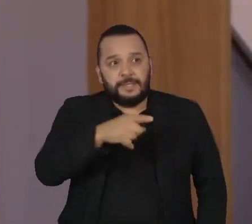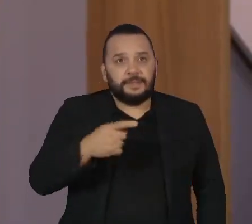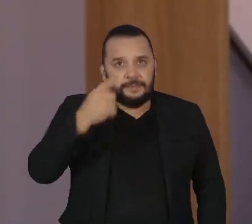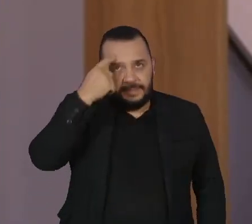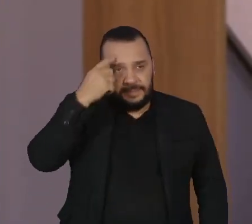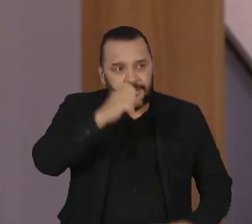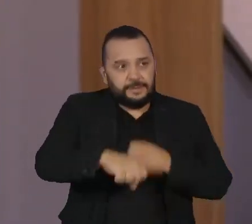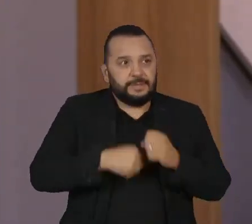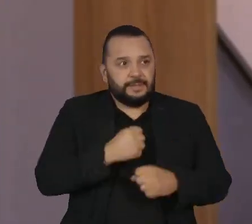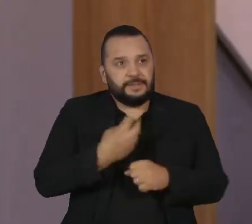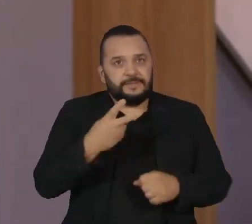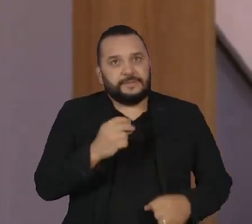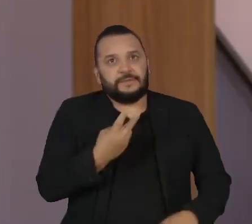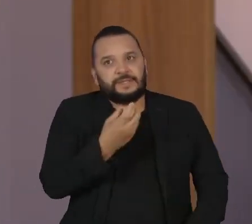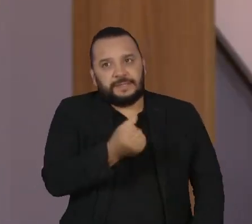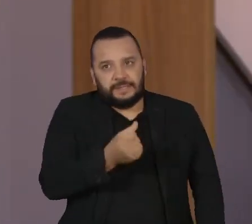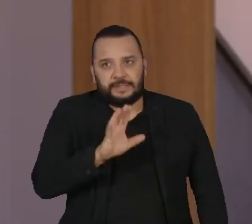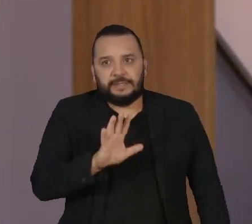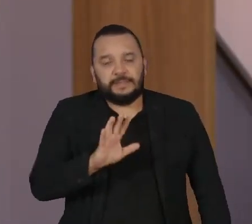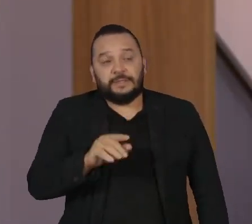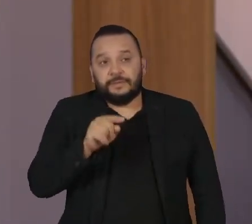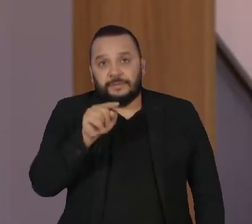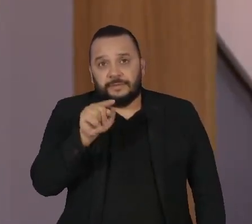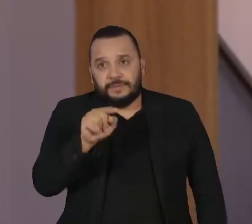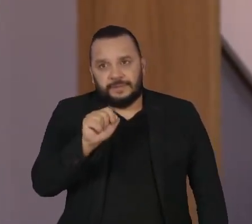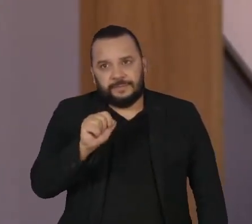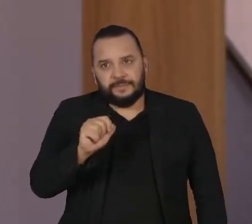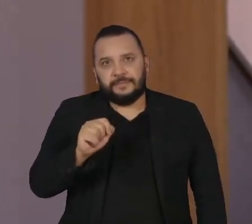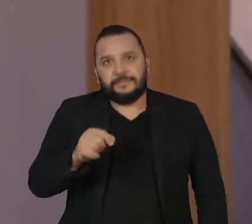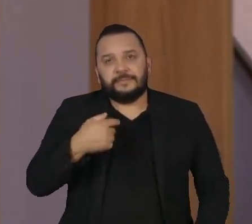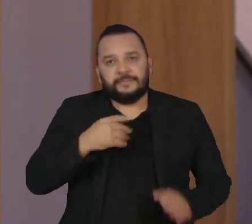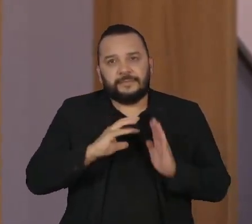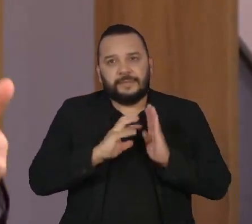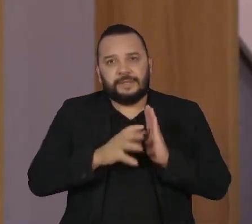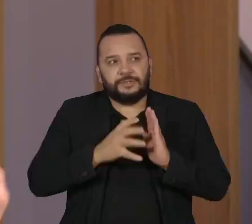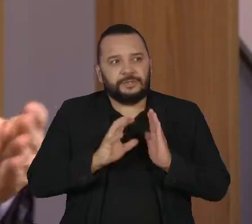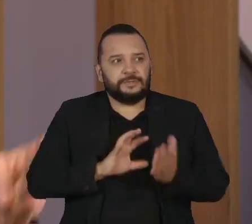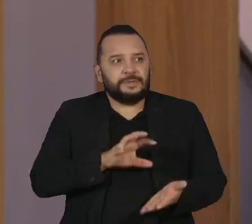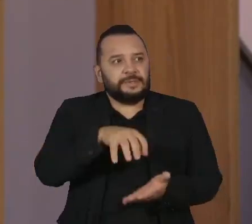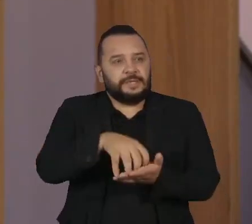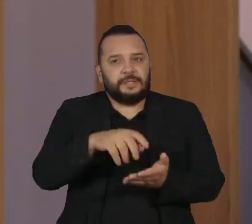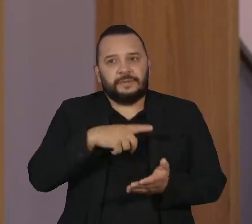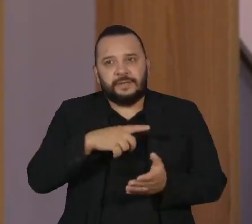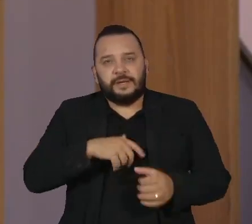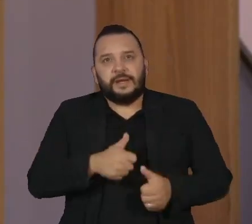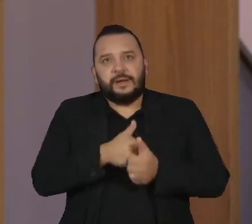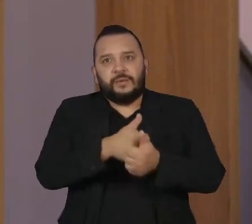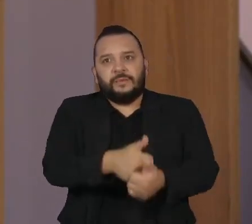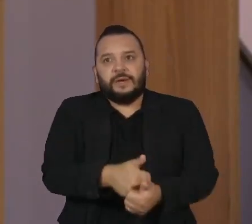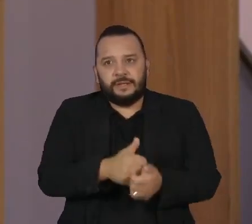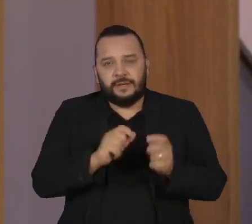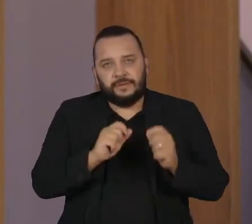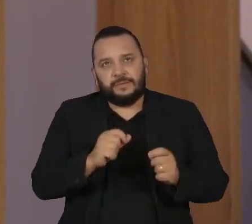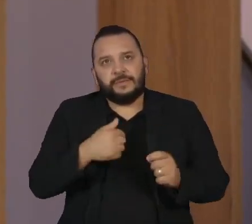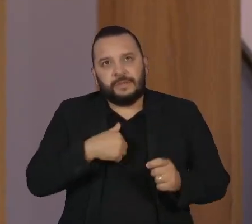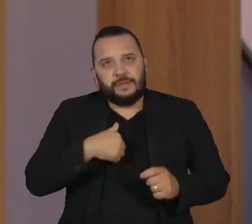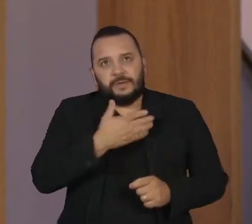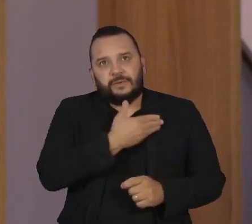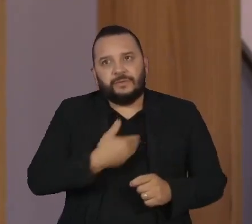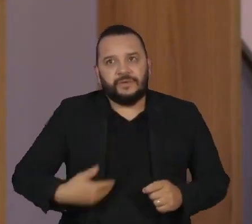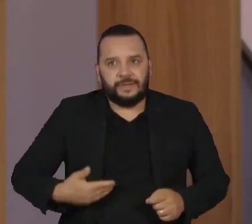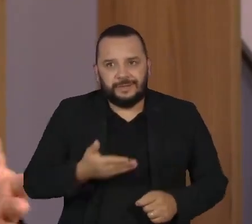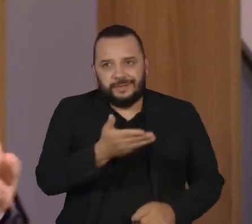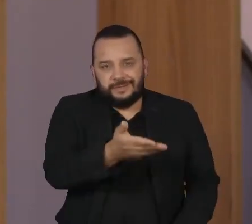ponto, eu vou deixar a bola ainda contigo, o centrão tende a acompanhar o governante de plantão. Isso pode